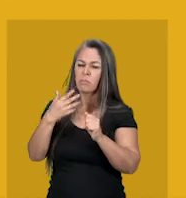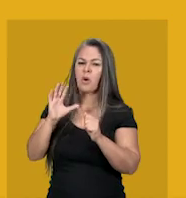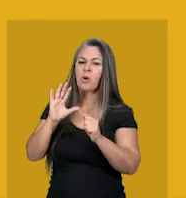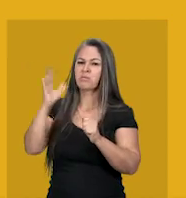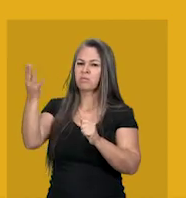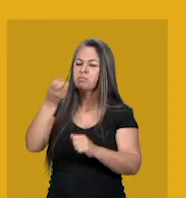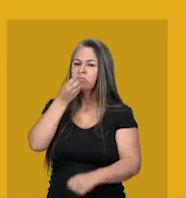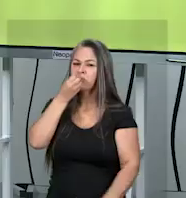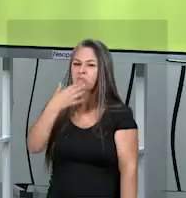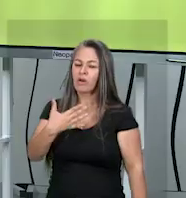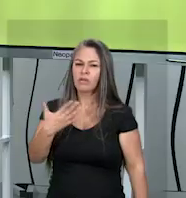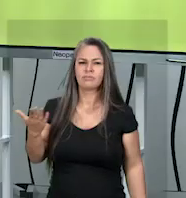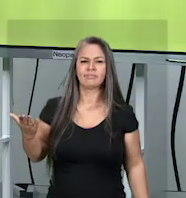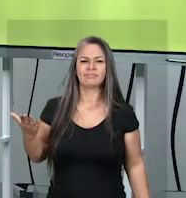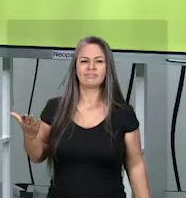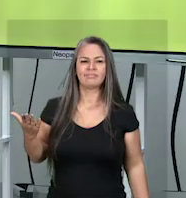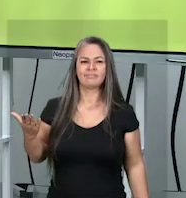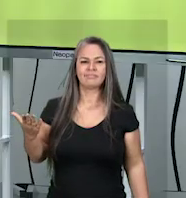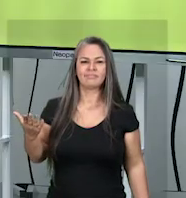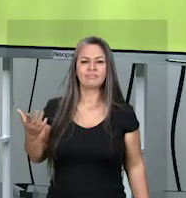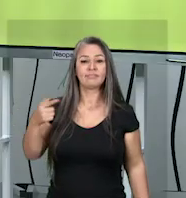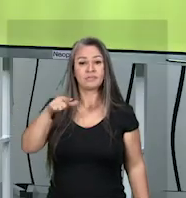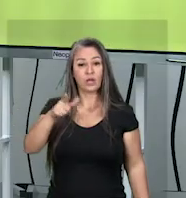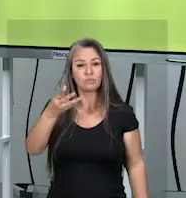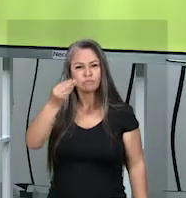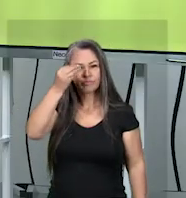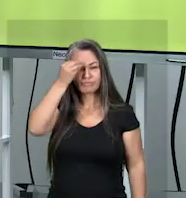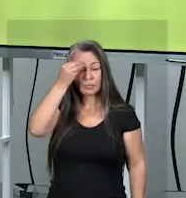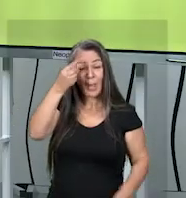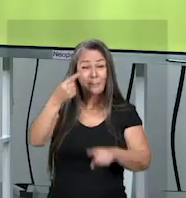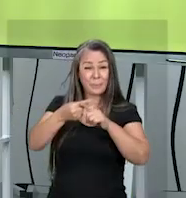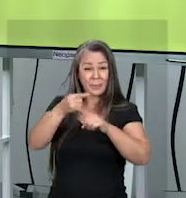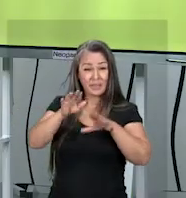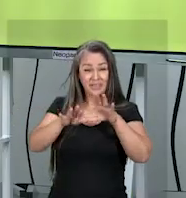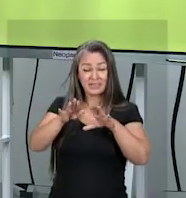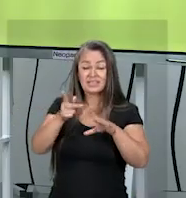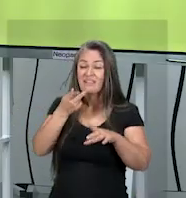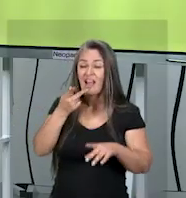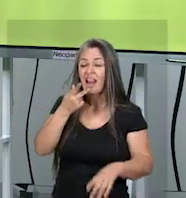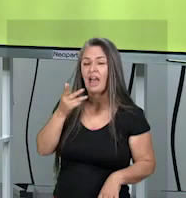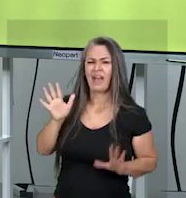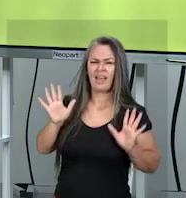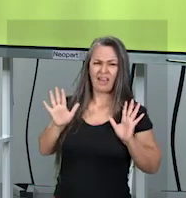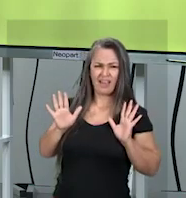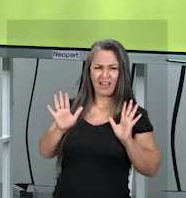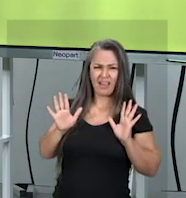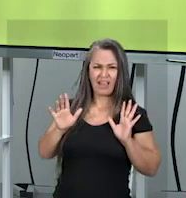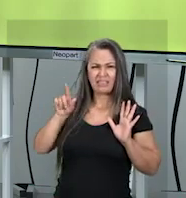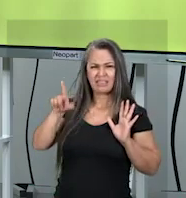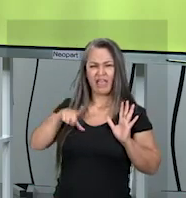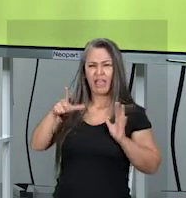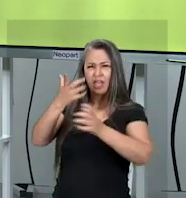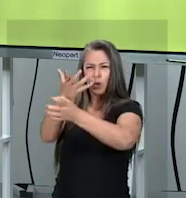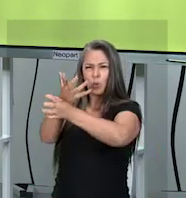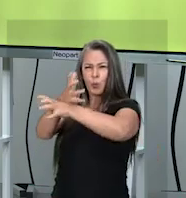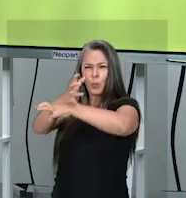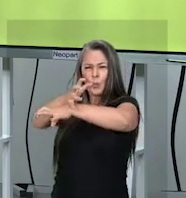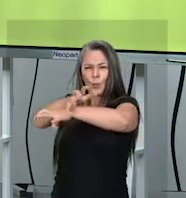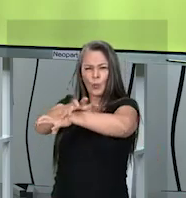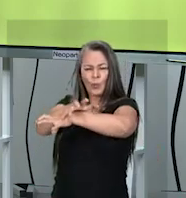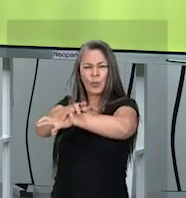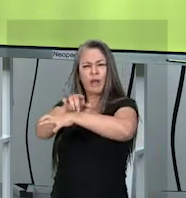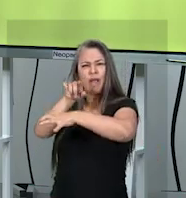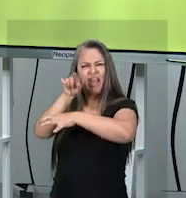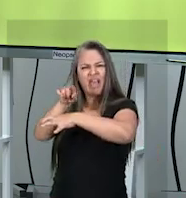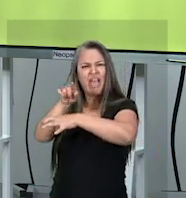secos. Frisado isso, ou seja, nunca faz esse comparativo, tá? Não é porque existe o deserto do Saara que a África